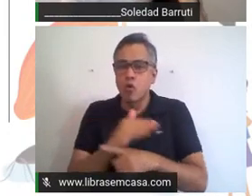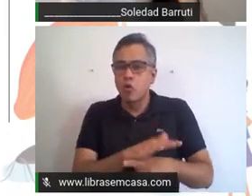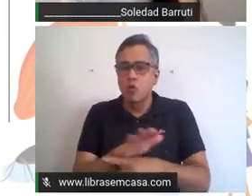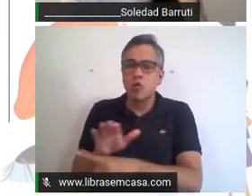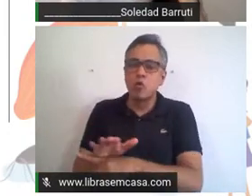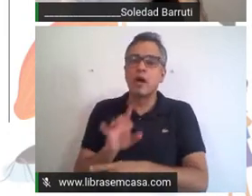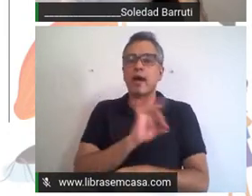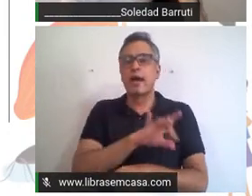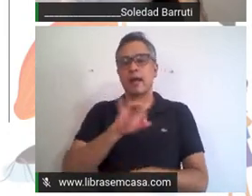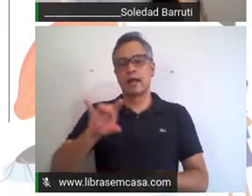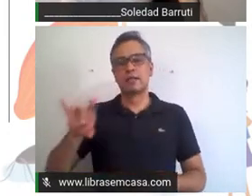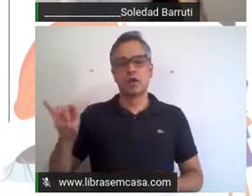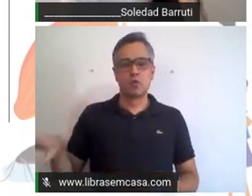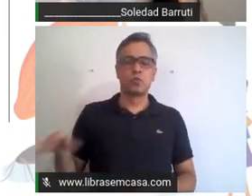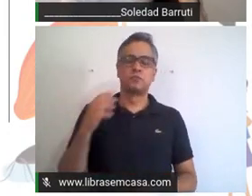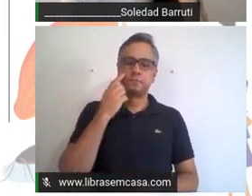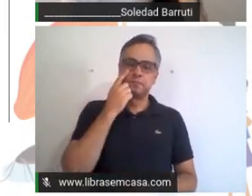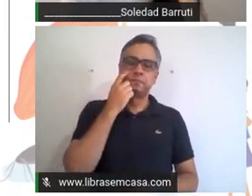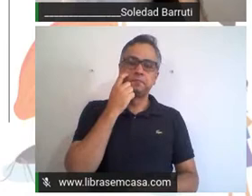um de nós.